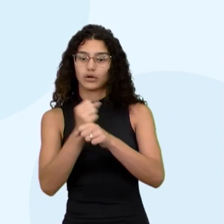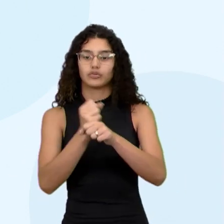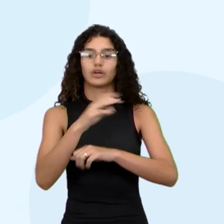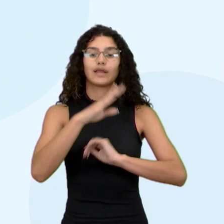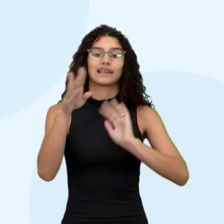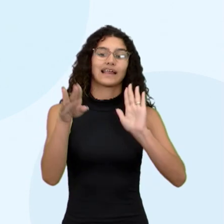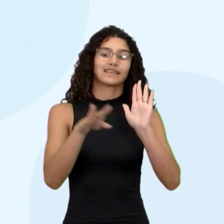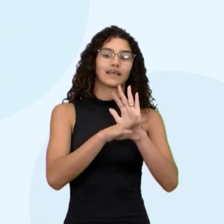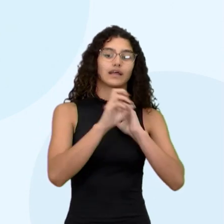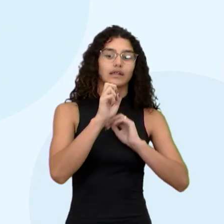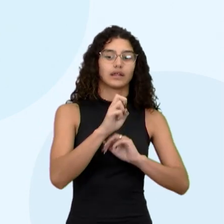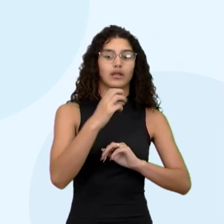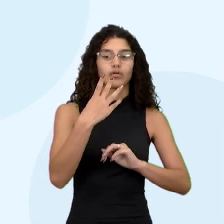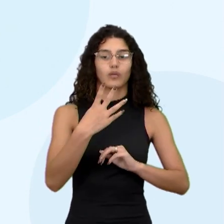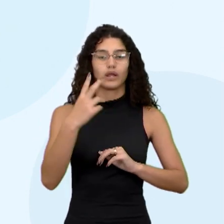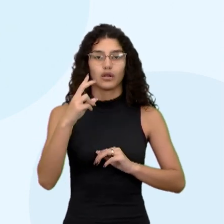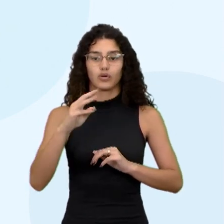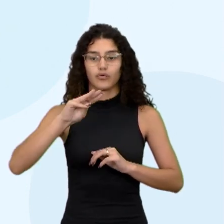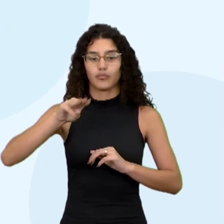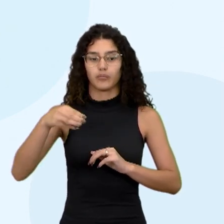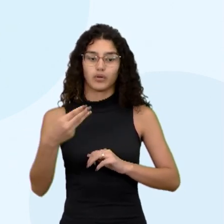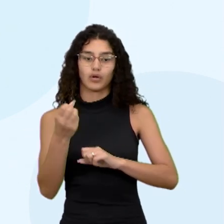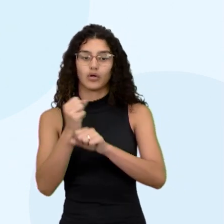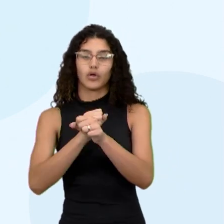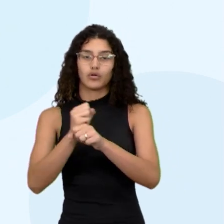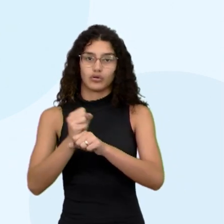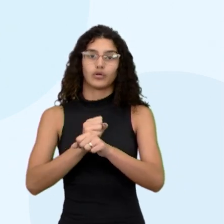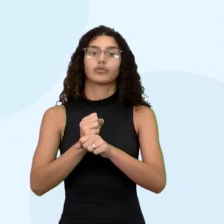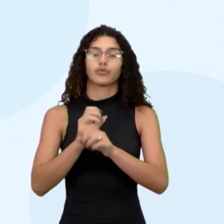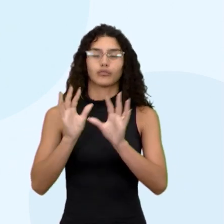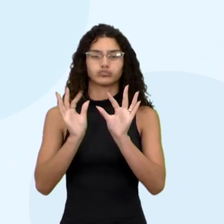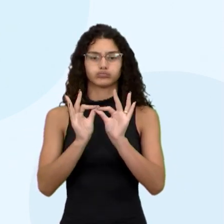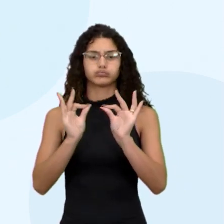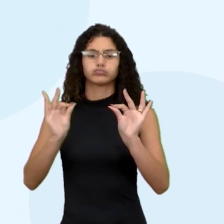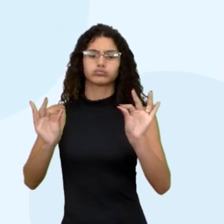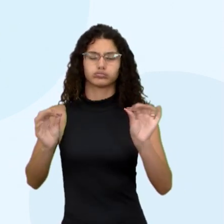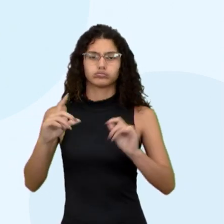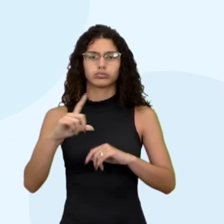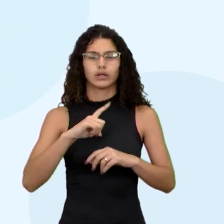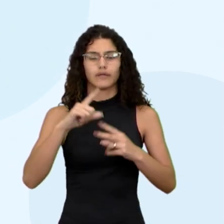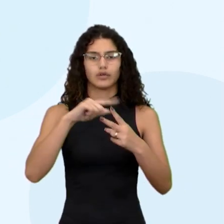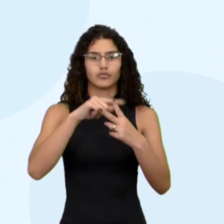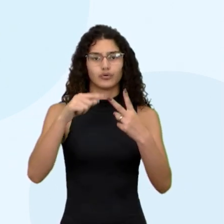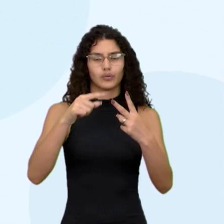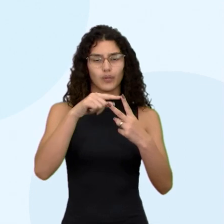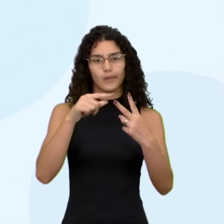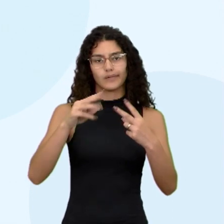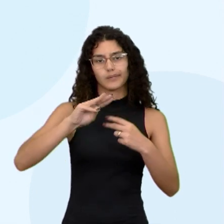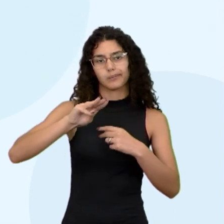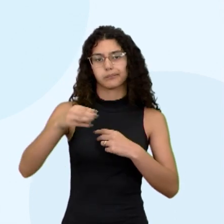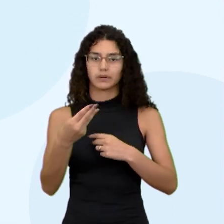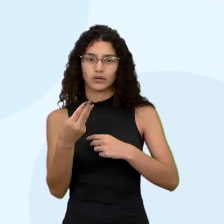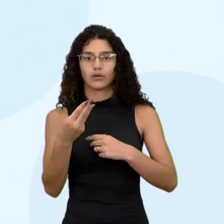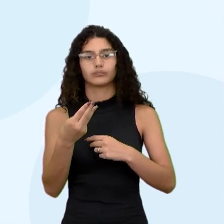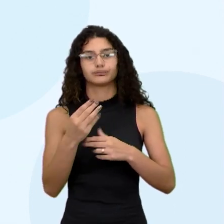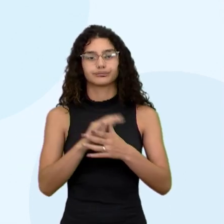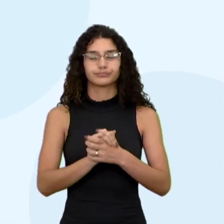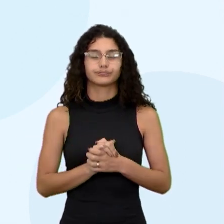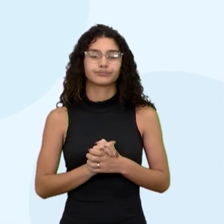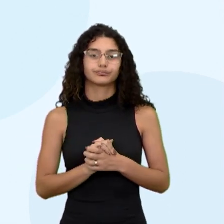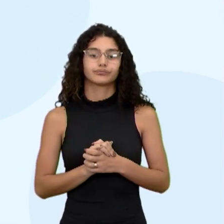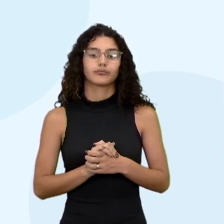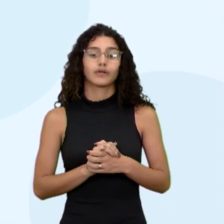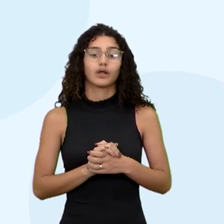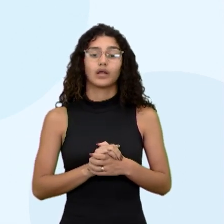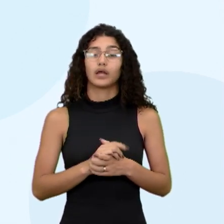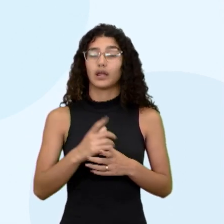até 542 milhões de anos, veja a extensão, né, de 2 bilhões de anos, né, nesse éon Proterozoico.